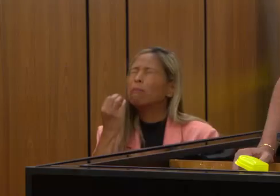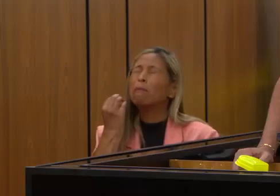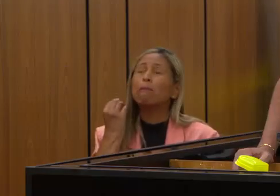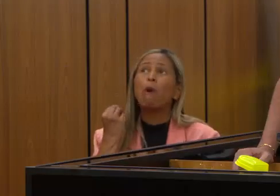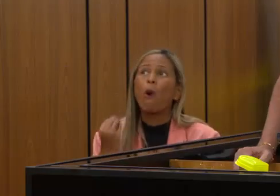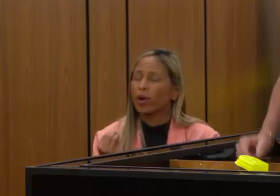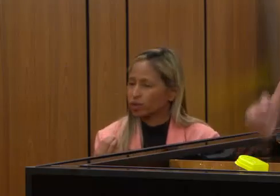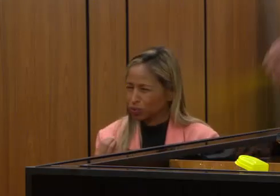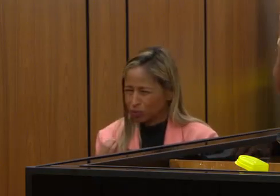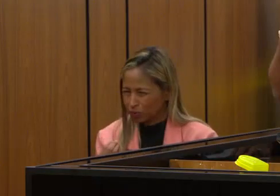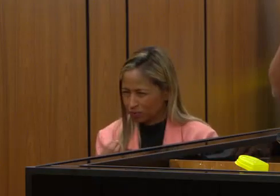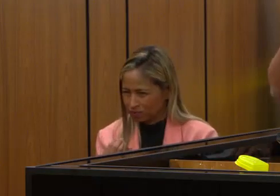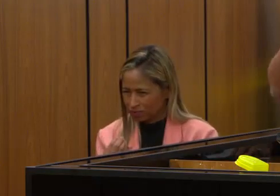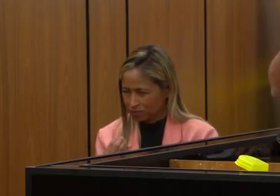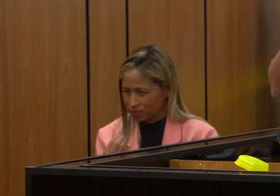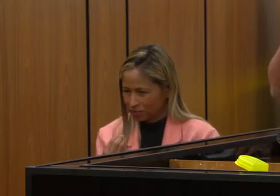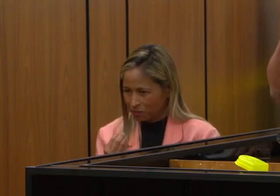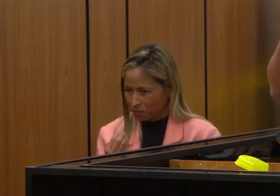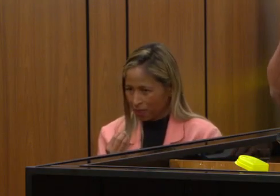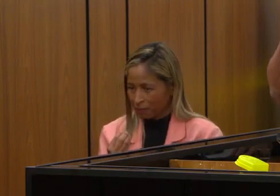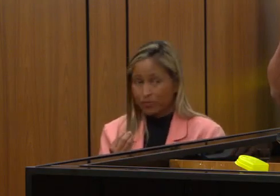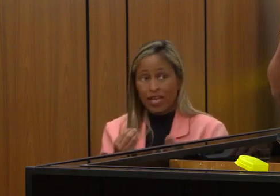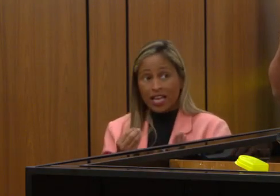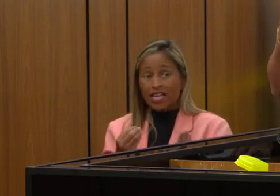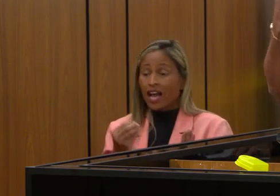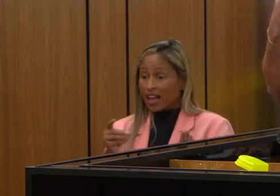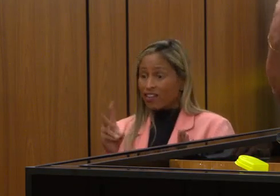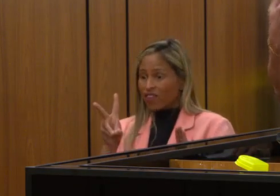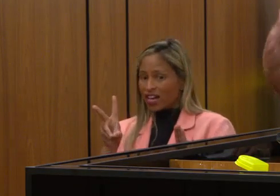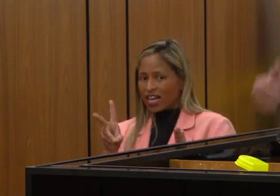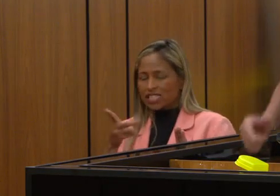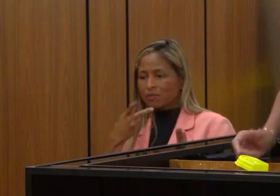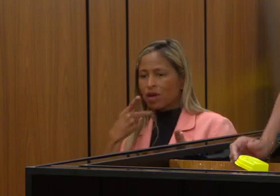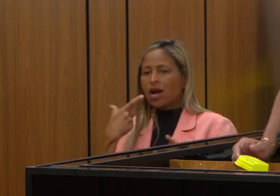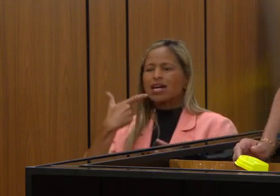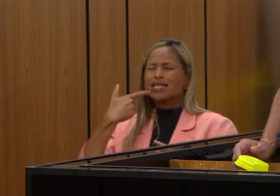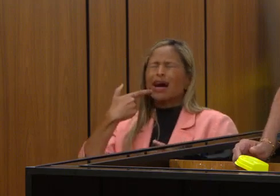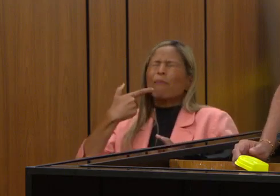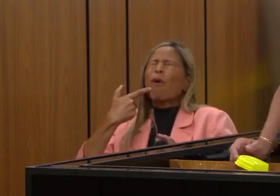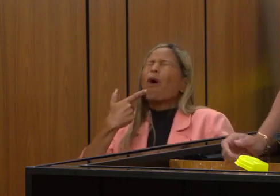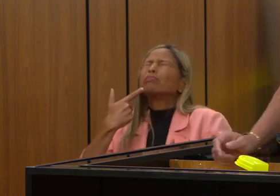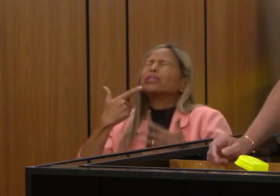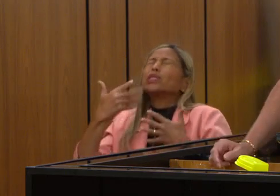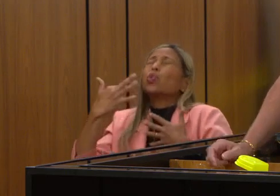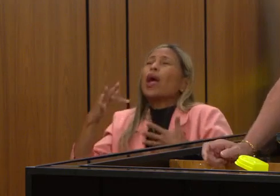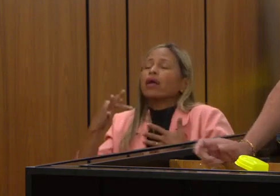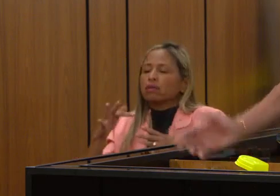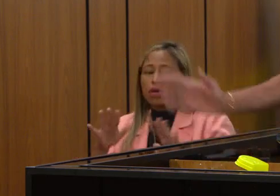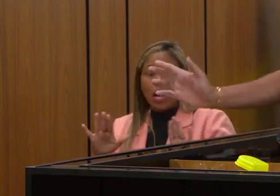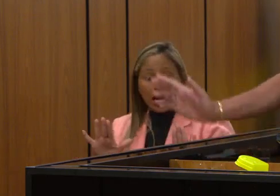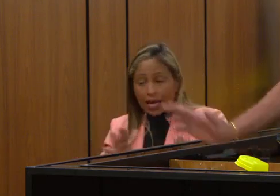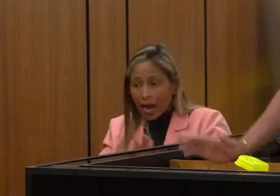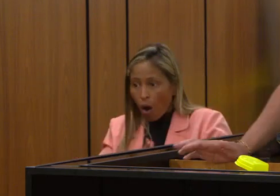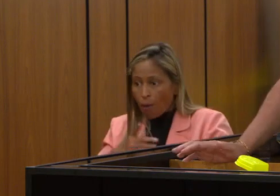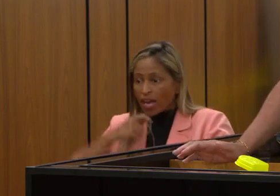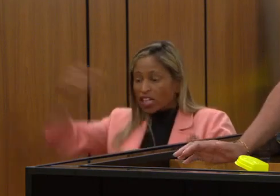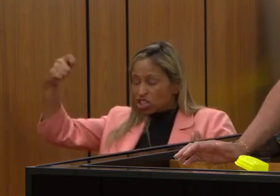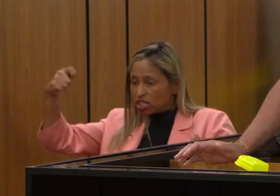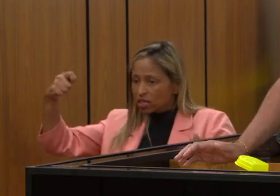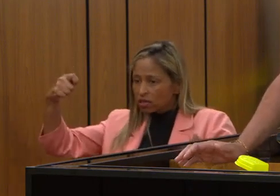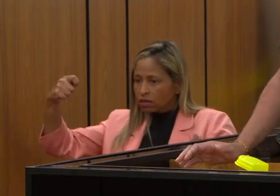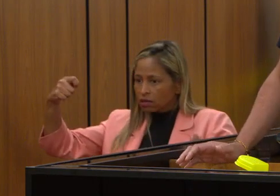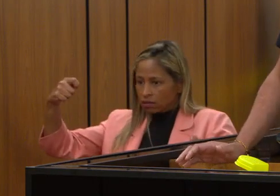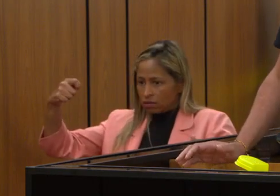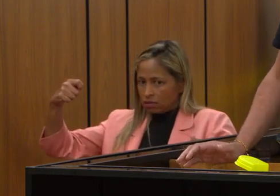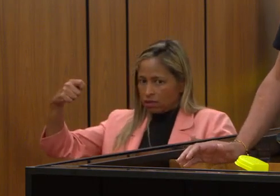e ela me deu eu falei tá doendo demais Ela foi falou assim não você quer que te anestesia